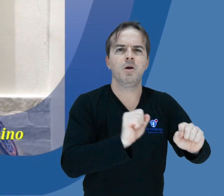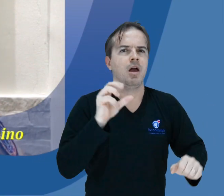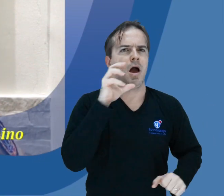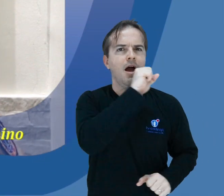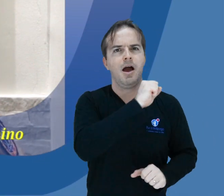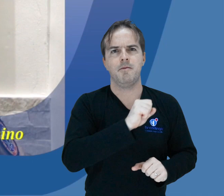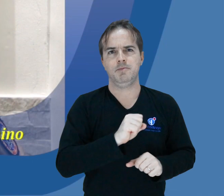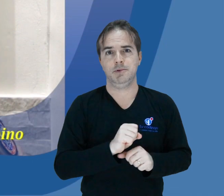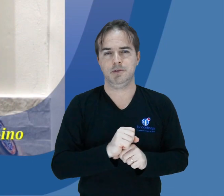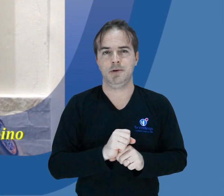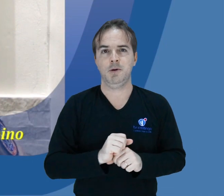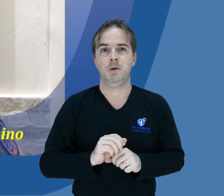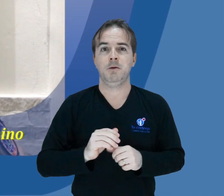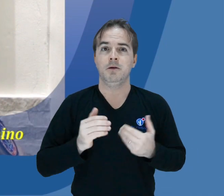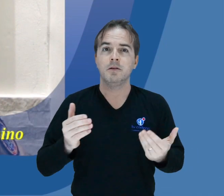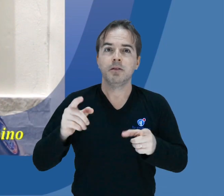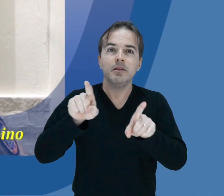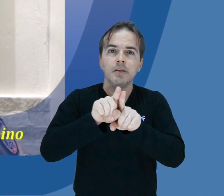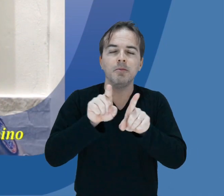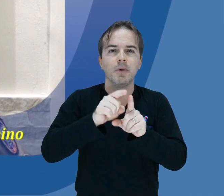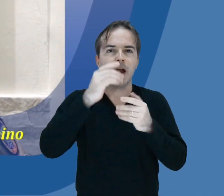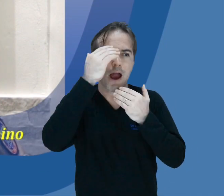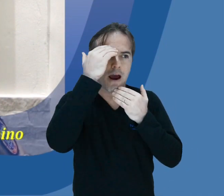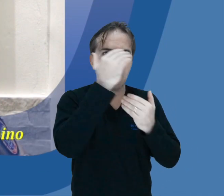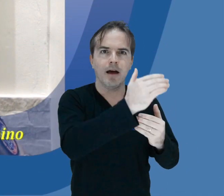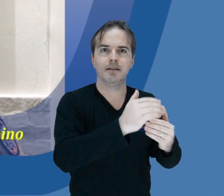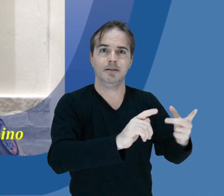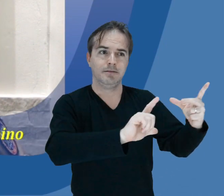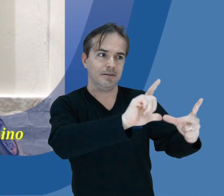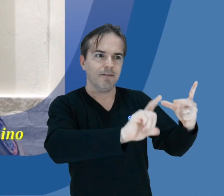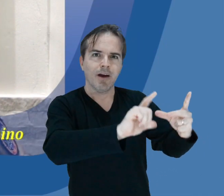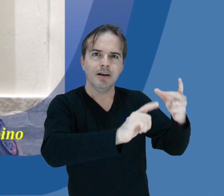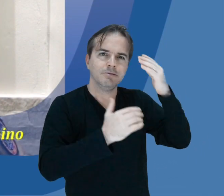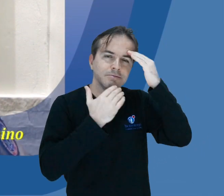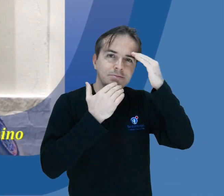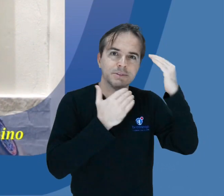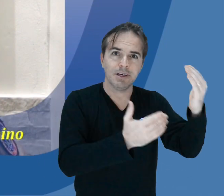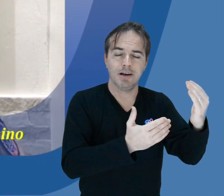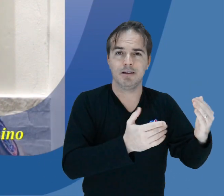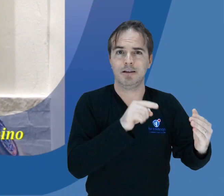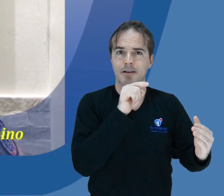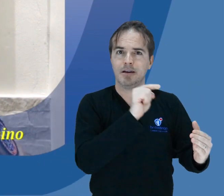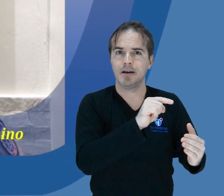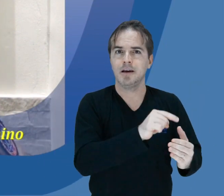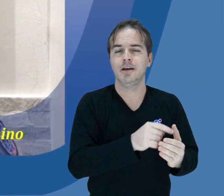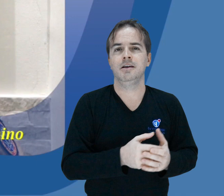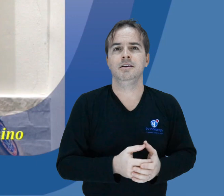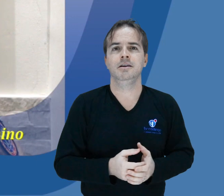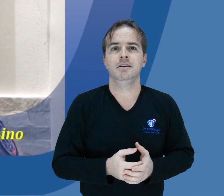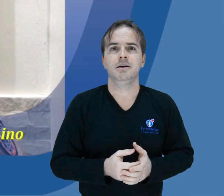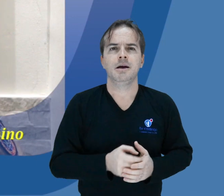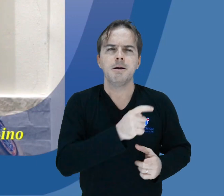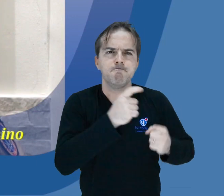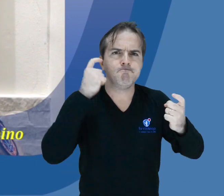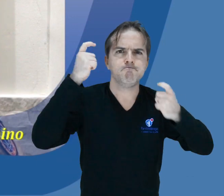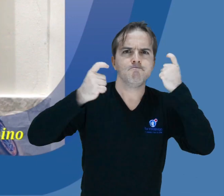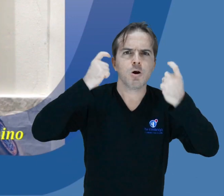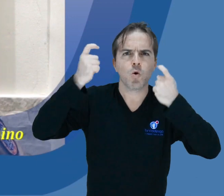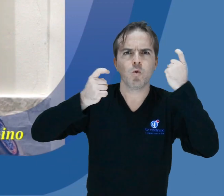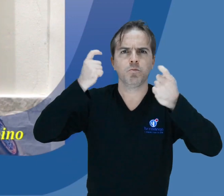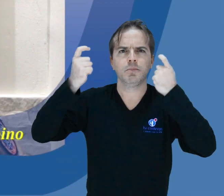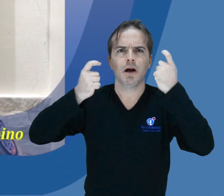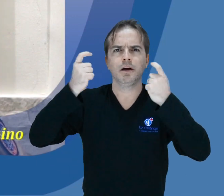rápido possível. Agradeço a TV Caatinga por estar